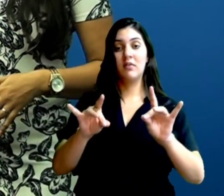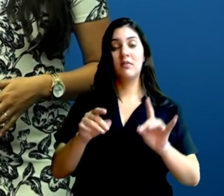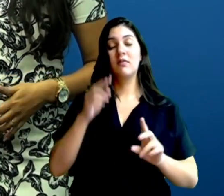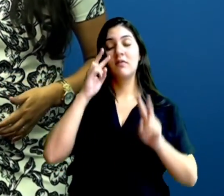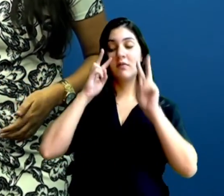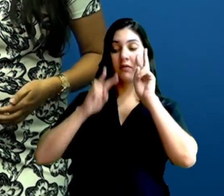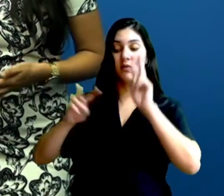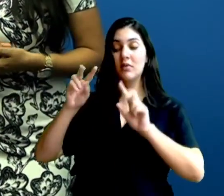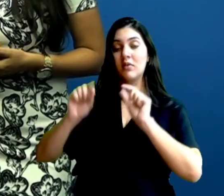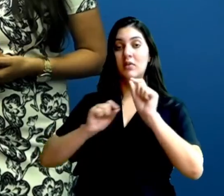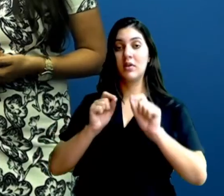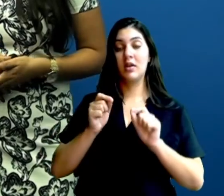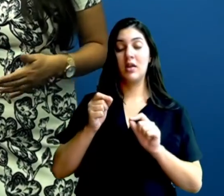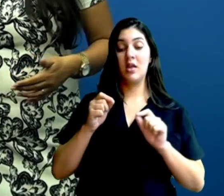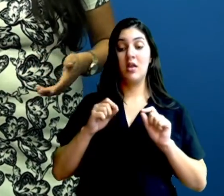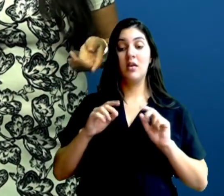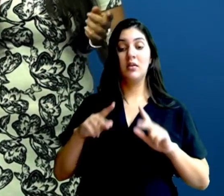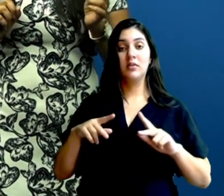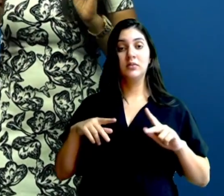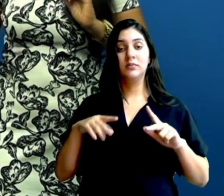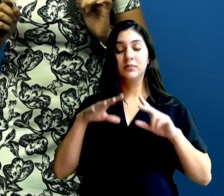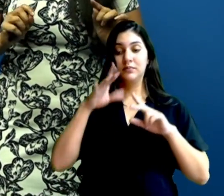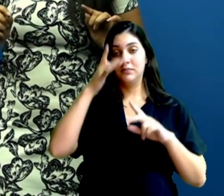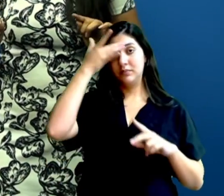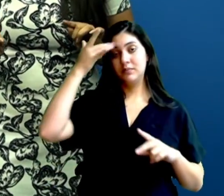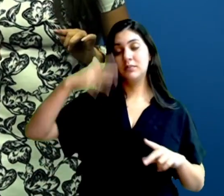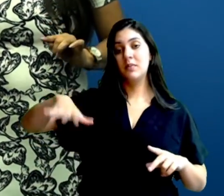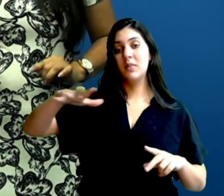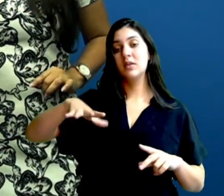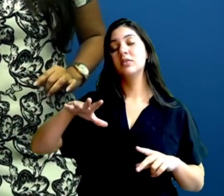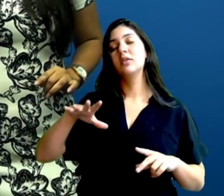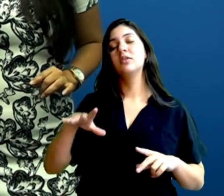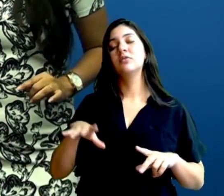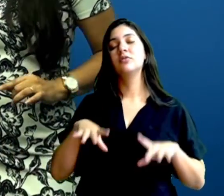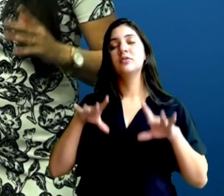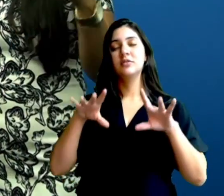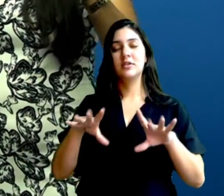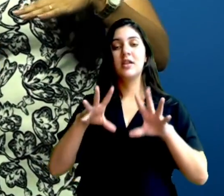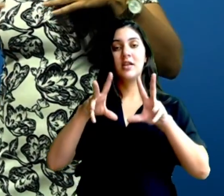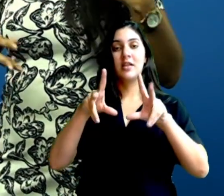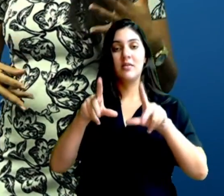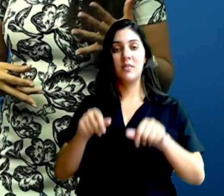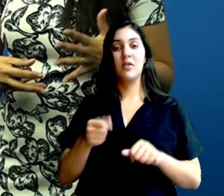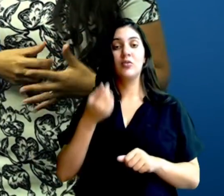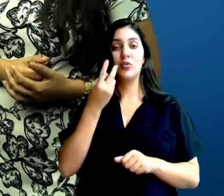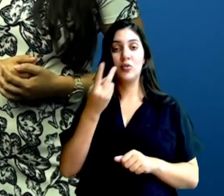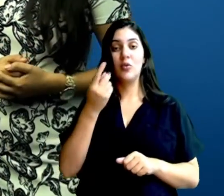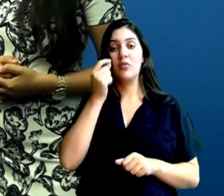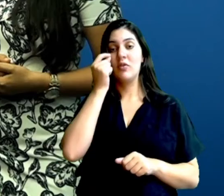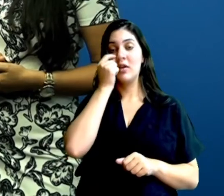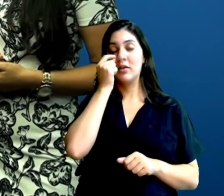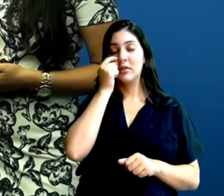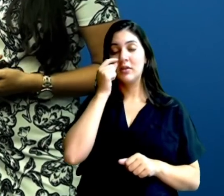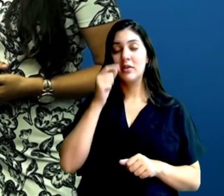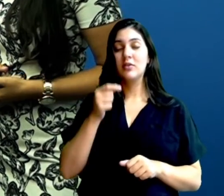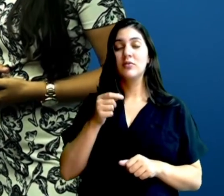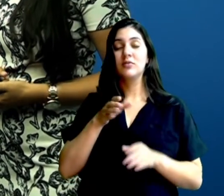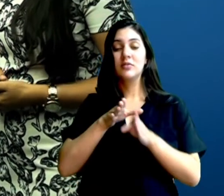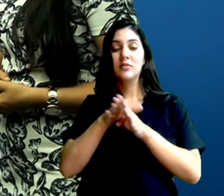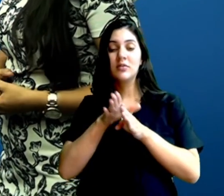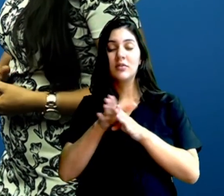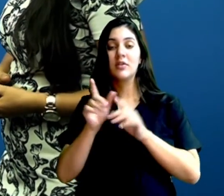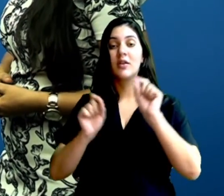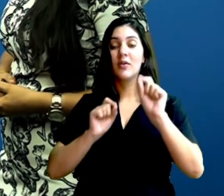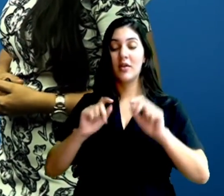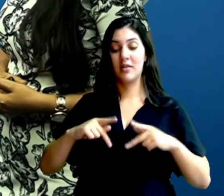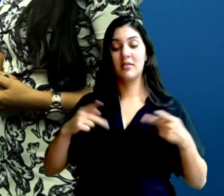vimos, os personagens são animais, no caso, 2 ratinhos, e no final, com atitudes, né, de seres humanos